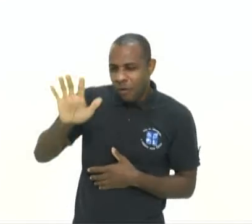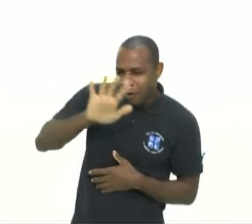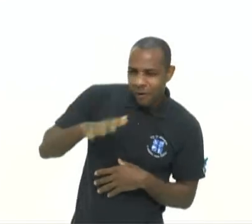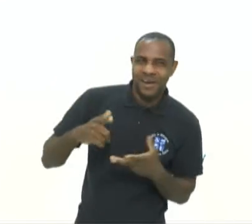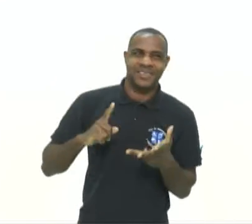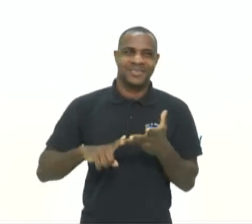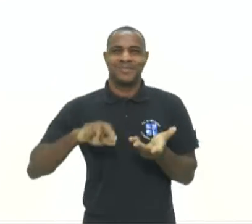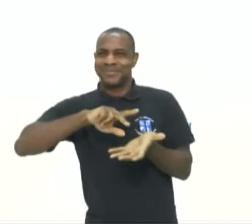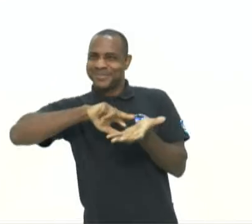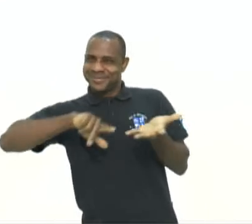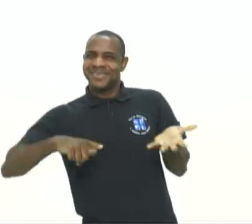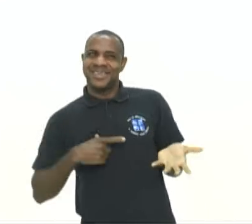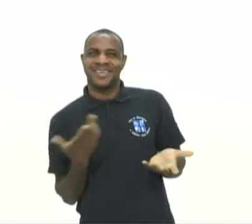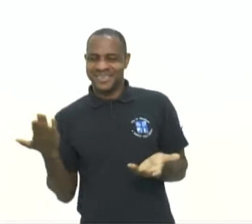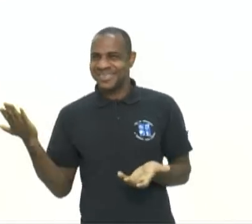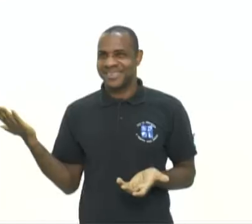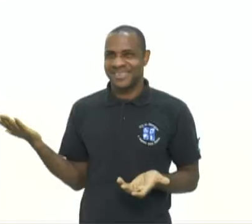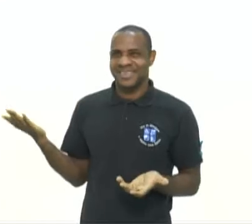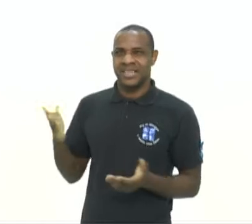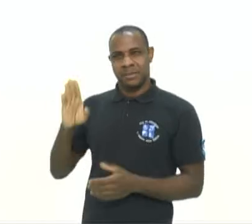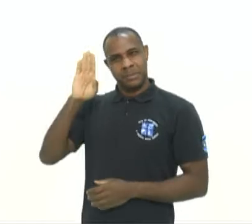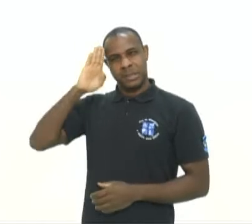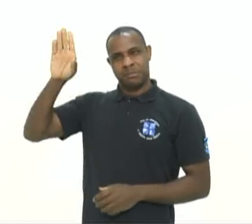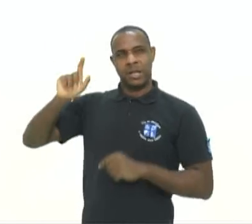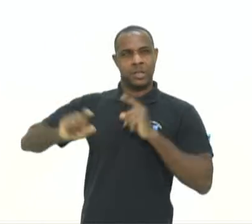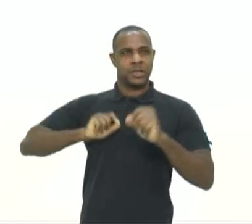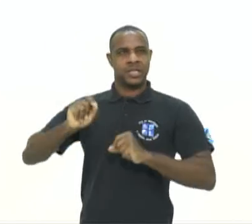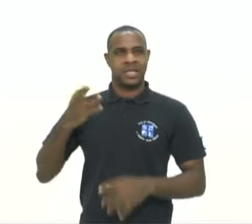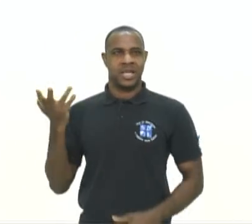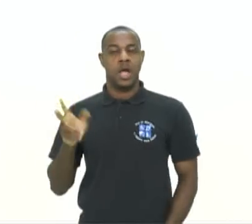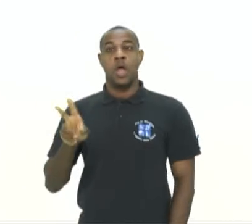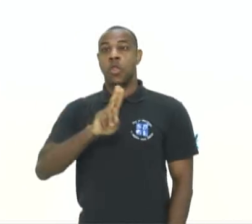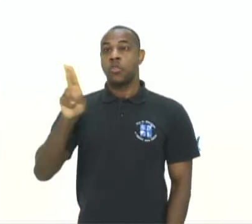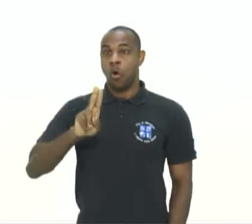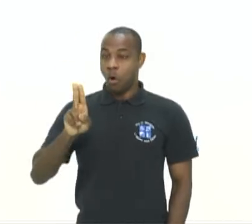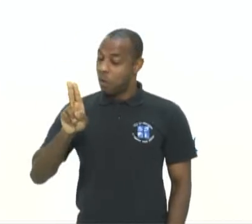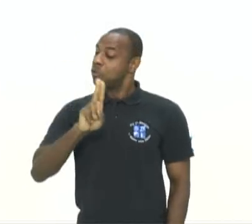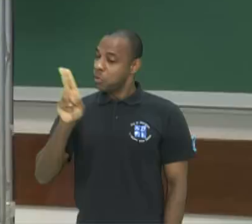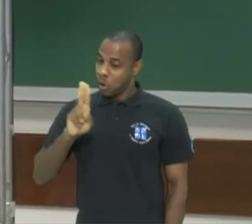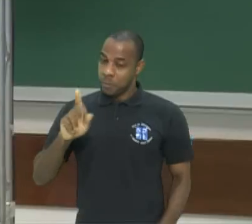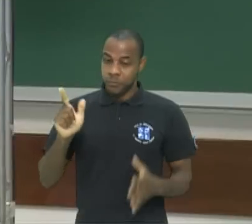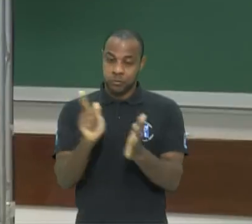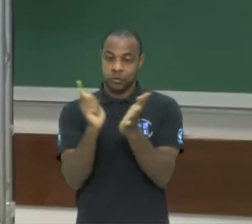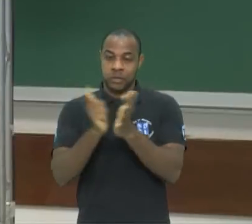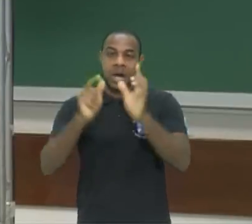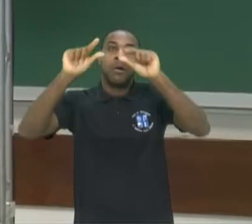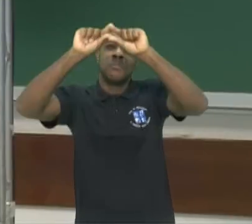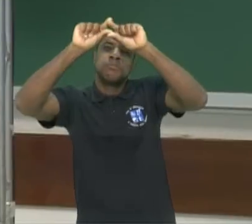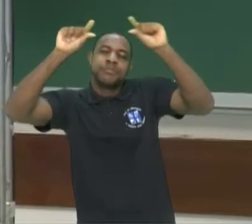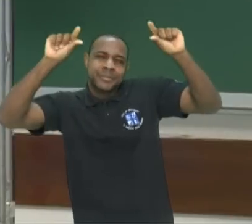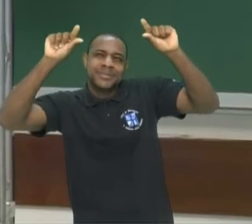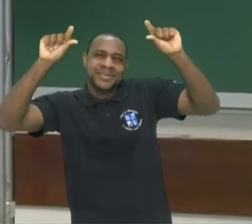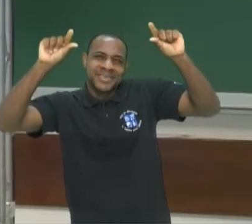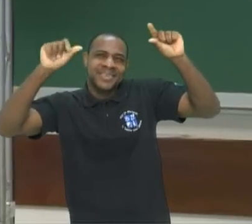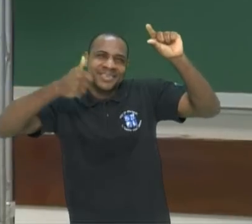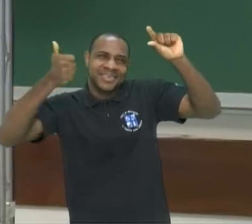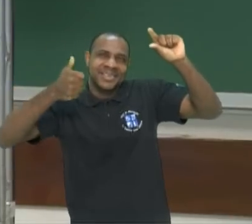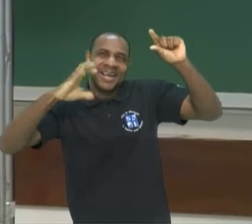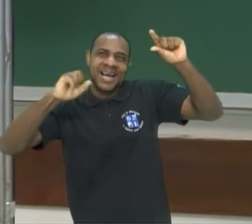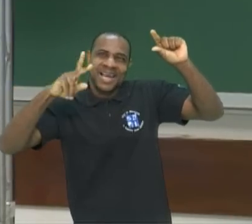primeira página do jornal? Os elementos centrais são nome do jornal, né? Então, o cabeçalho lá em cima,